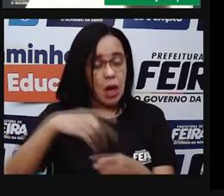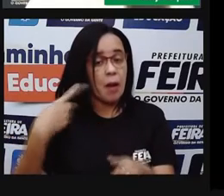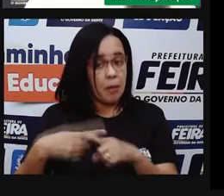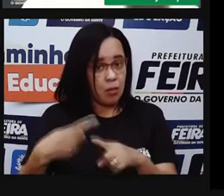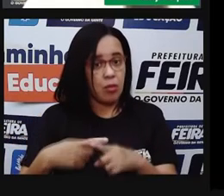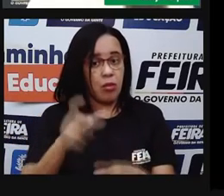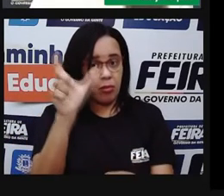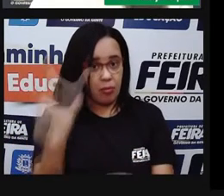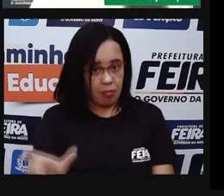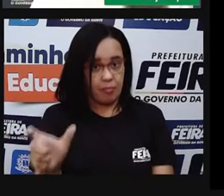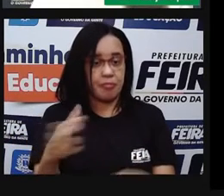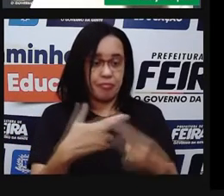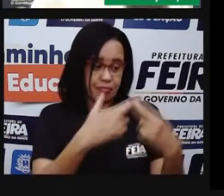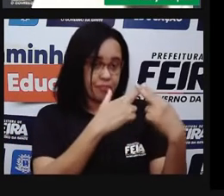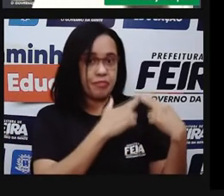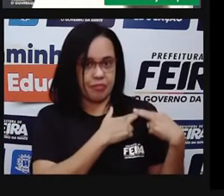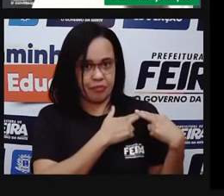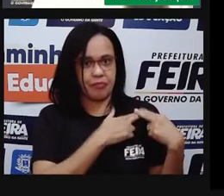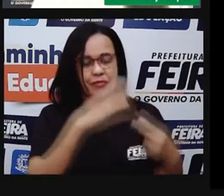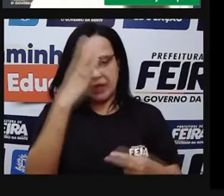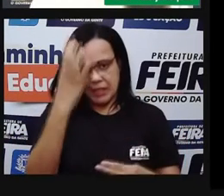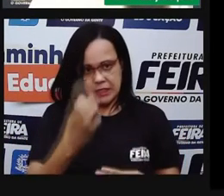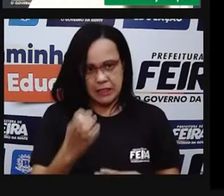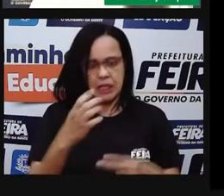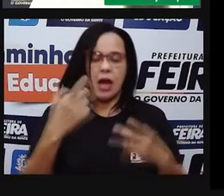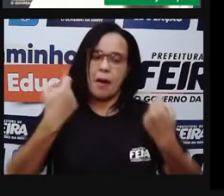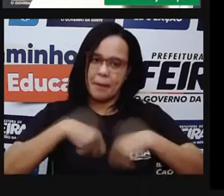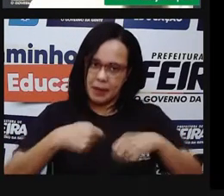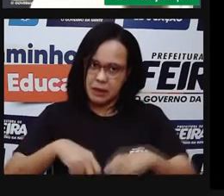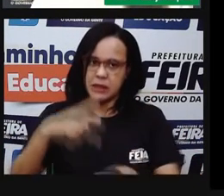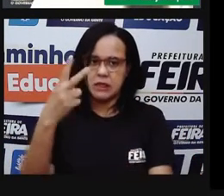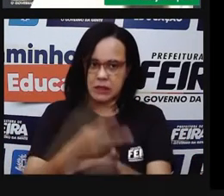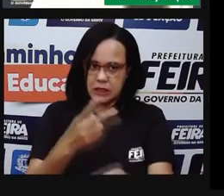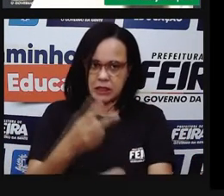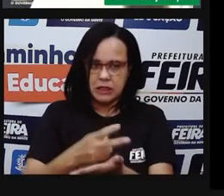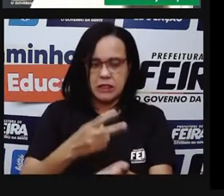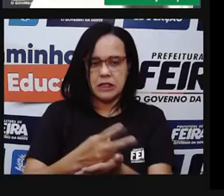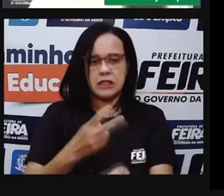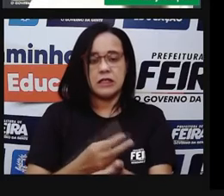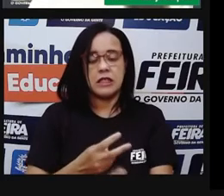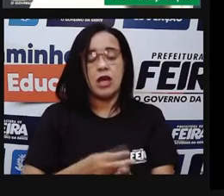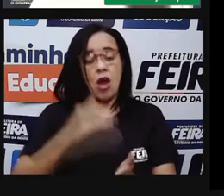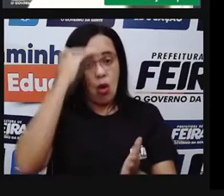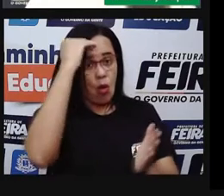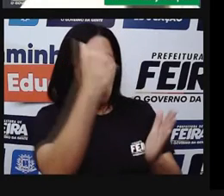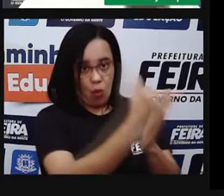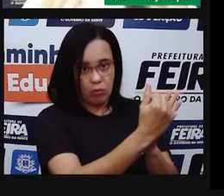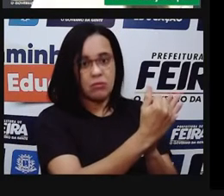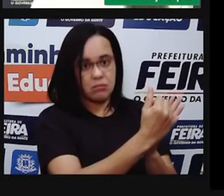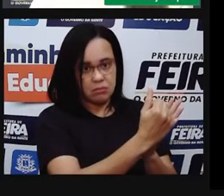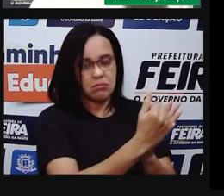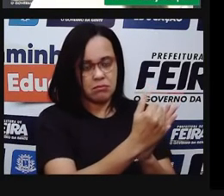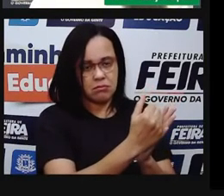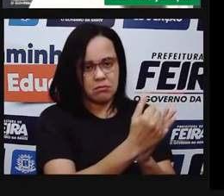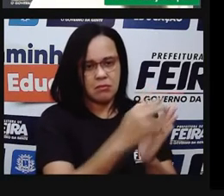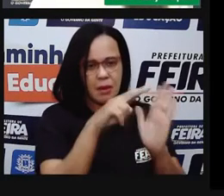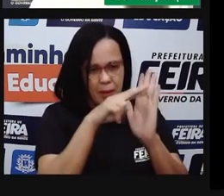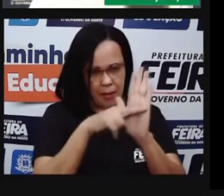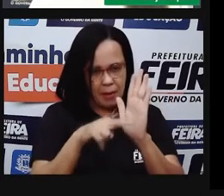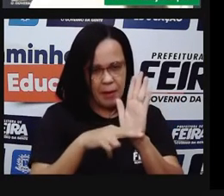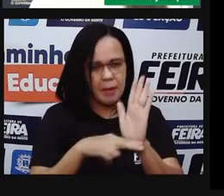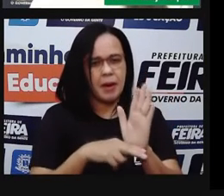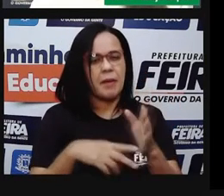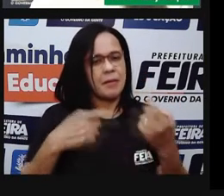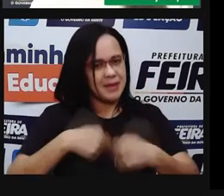com muita seriedade, como deve ser. Não está saindo de casa, por isso ele não veio aqui, né? Ele está com todo o cuidado